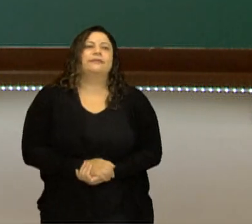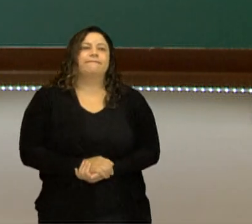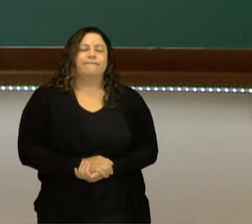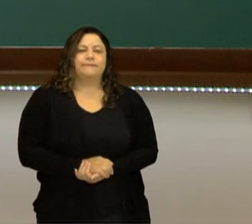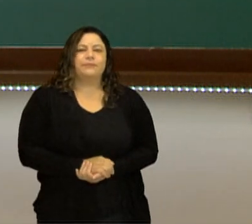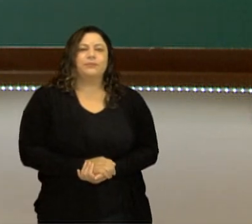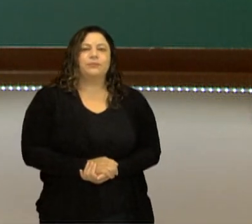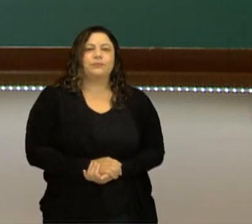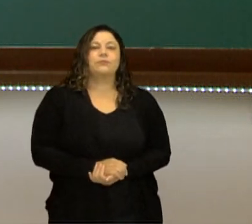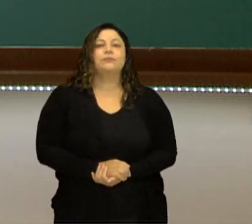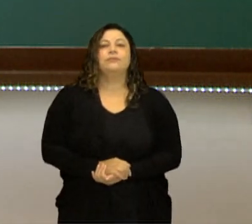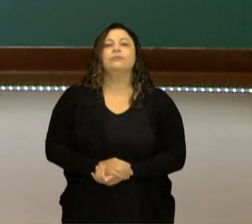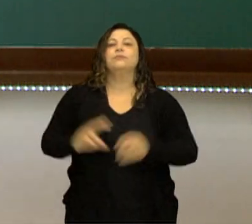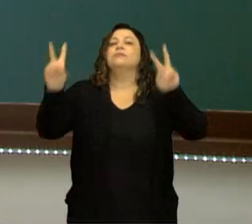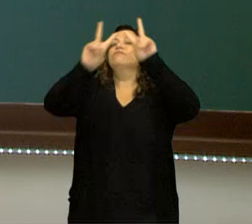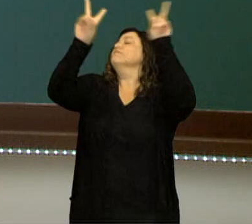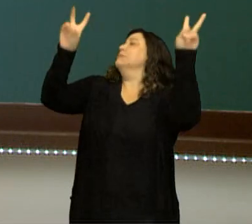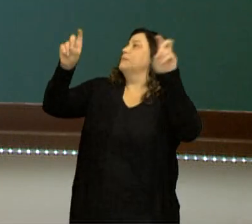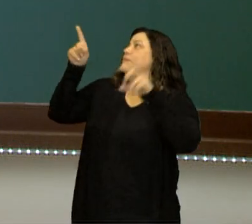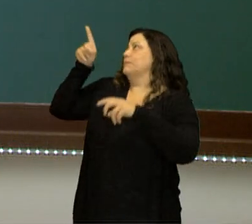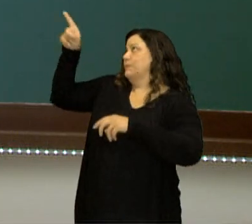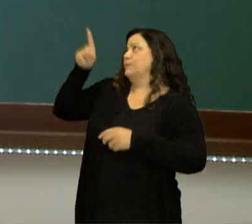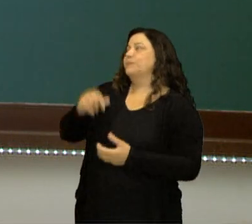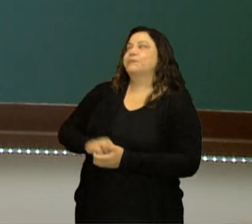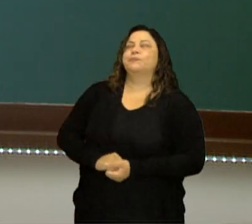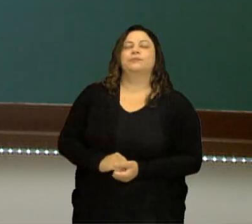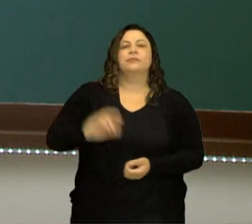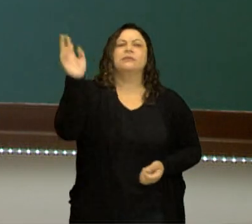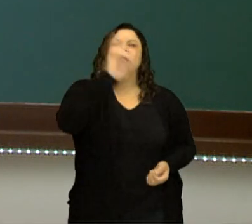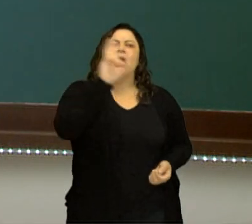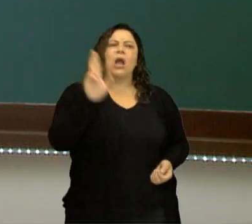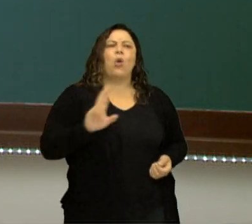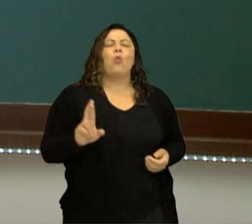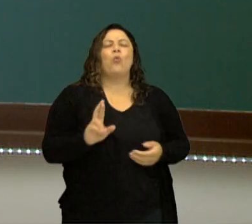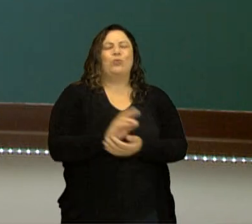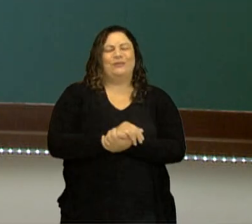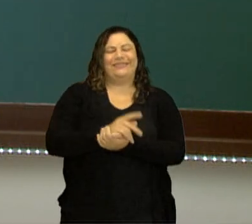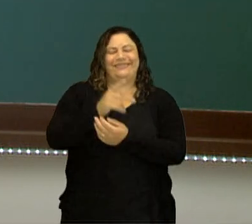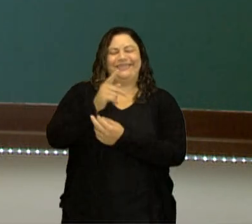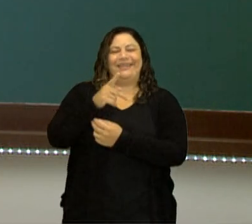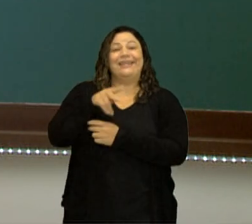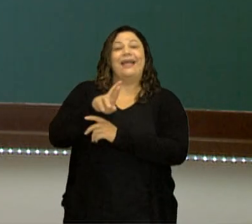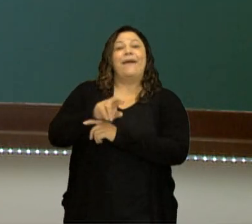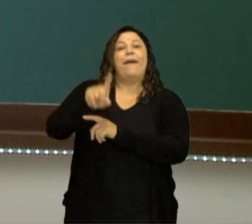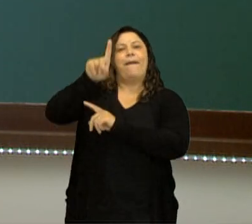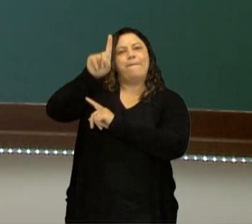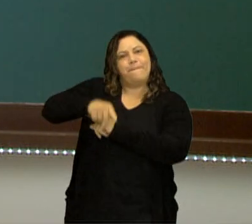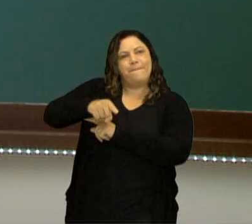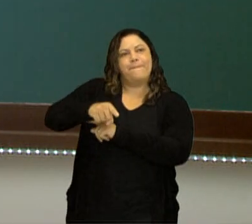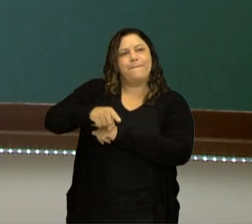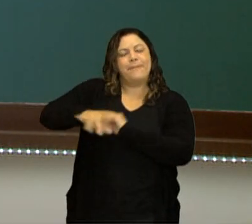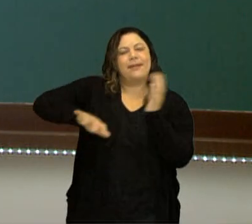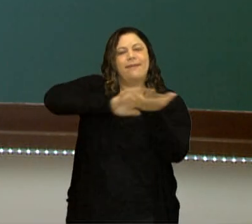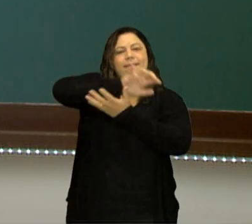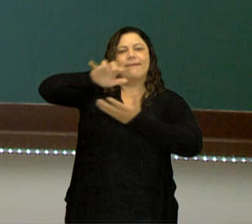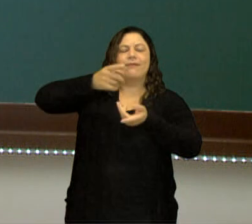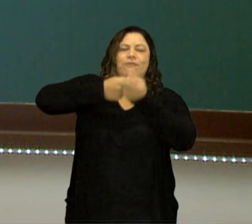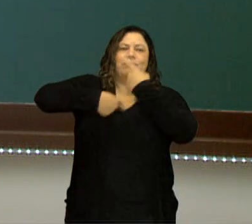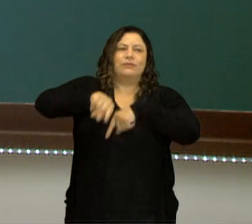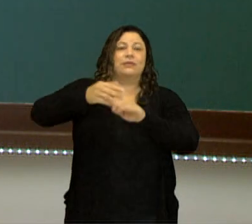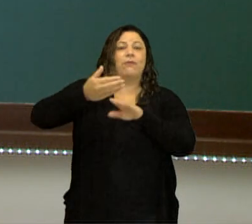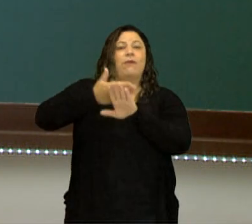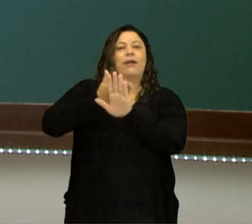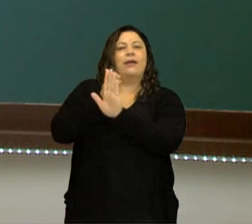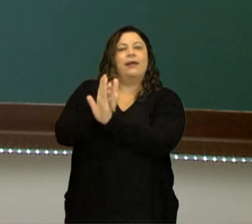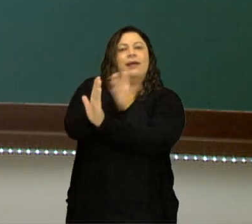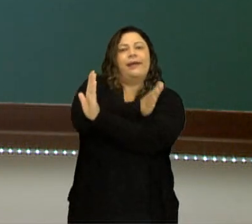Bom, vamos falar então sobre a Rússia na pré-revolução. O que estava rolando na Rússia antes de 1917, né?